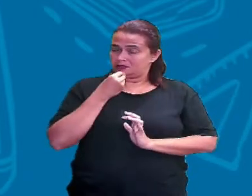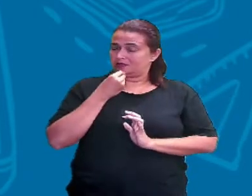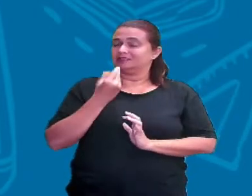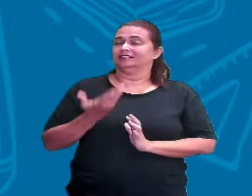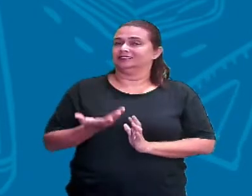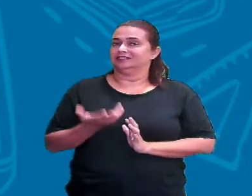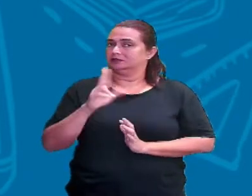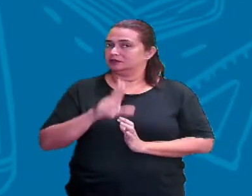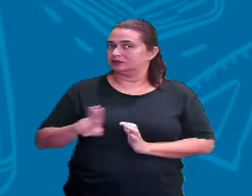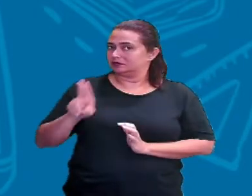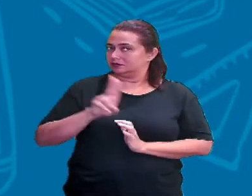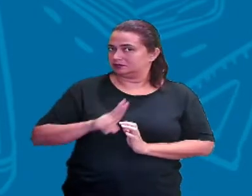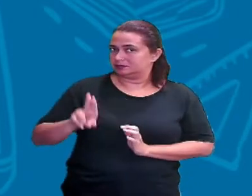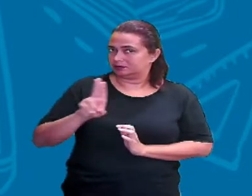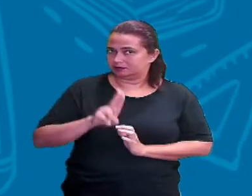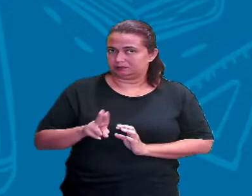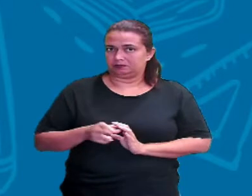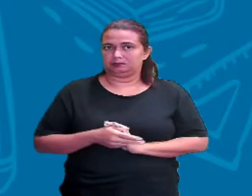conhece.